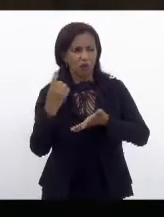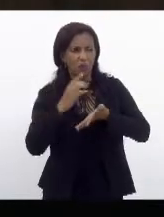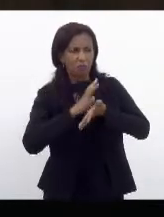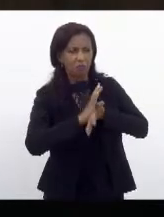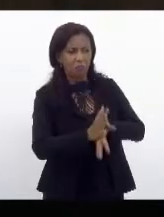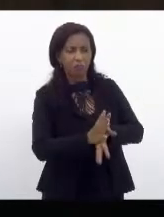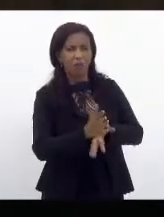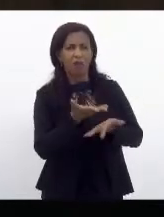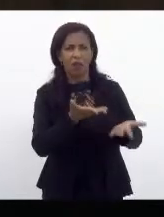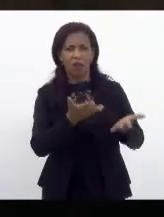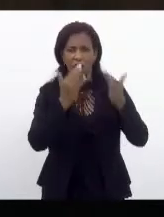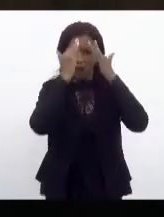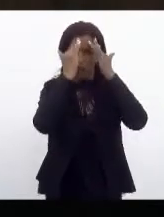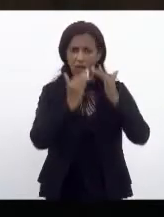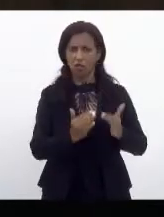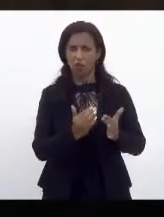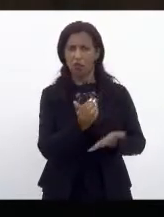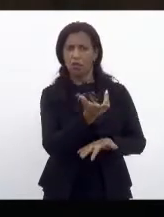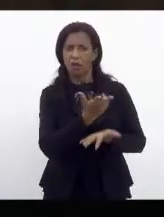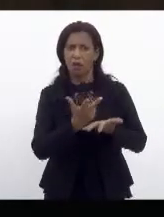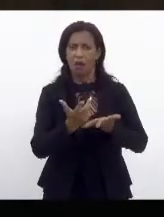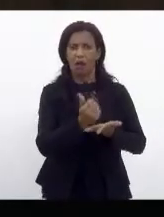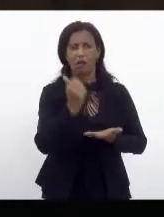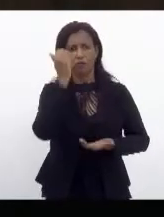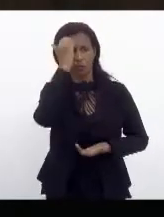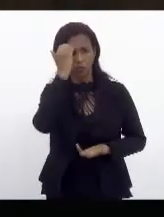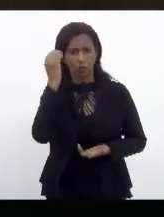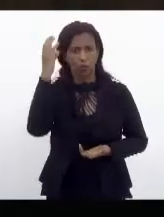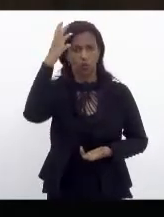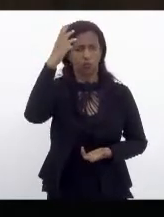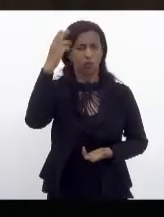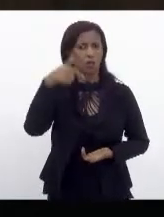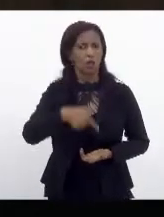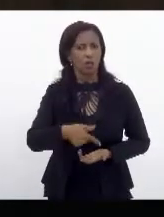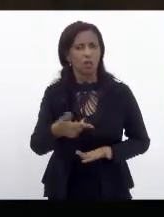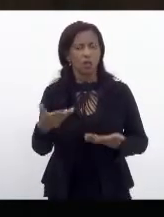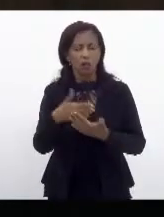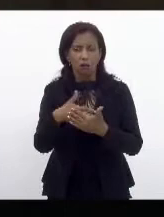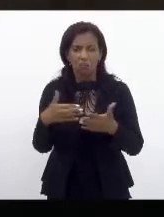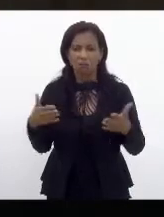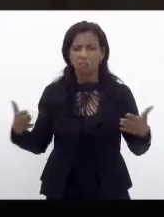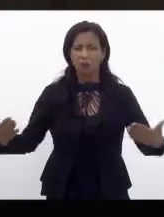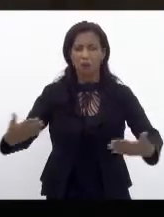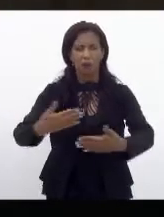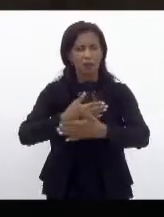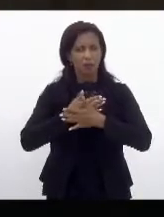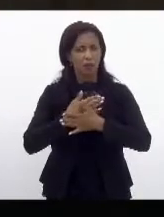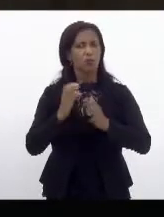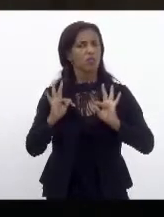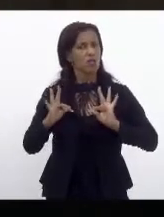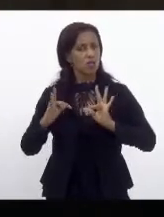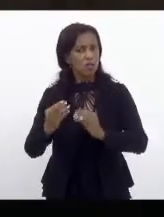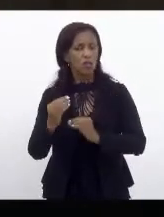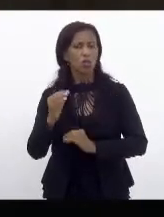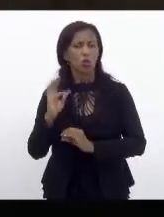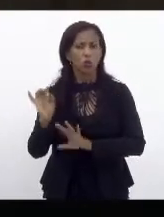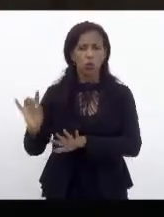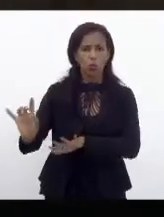é uma casa que respeita a arte e a cultura, e aqui recebemos de braços abertos, sim,